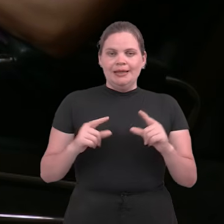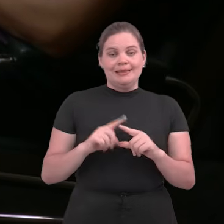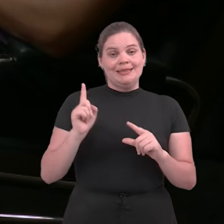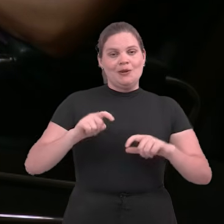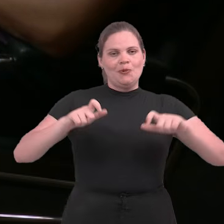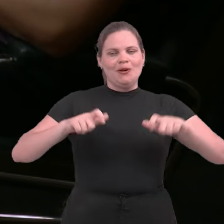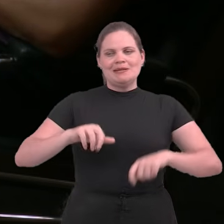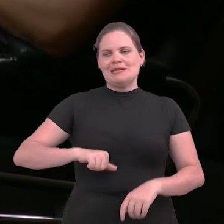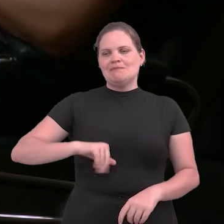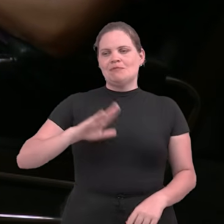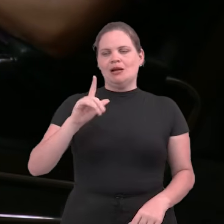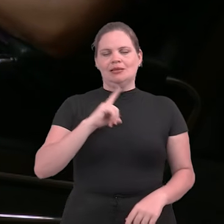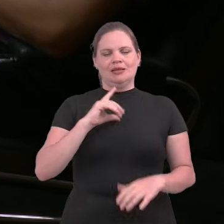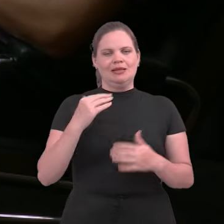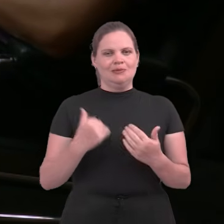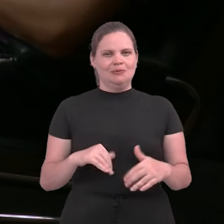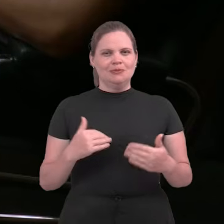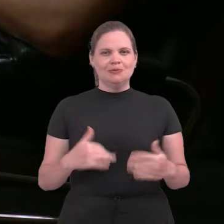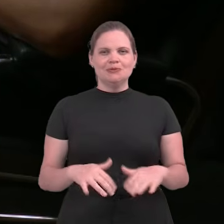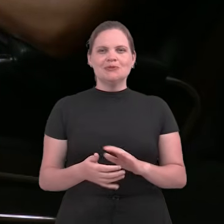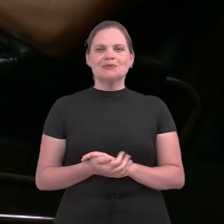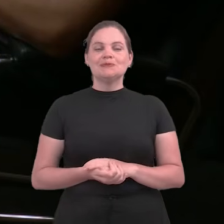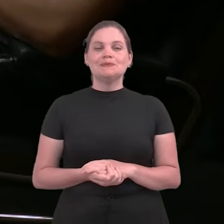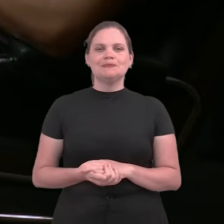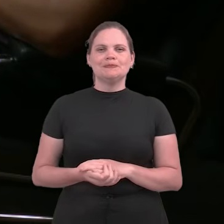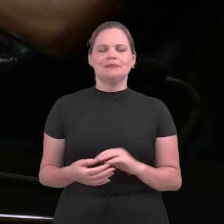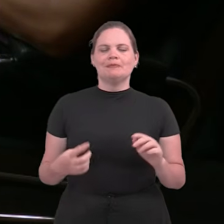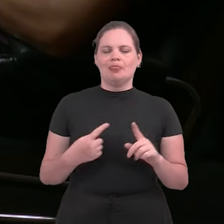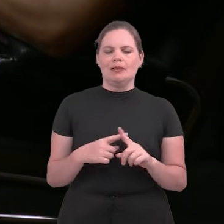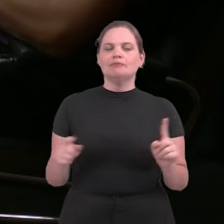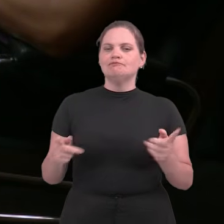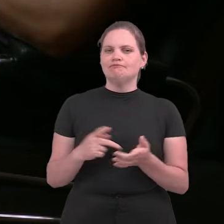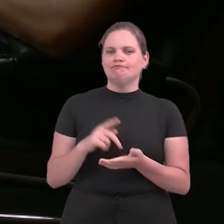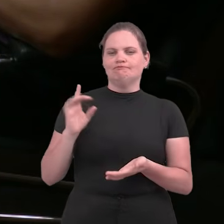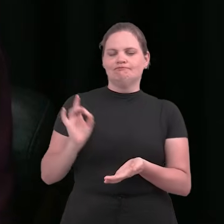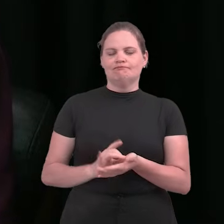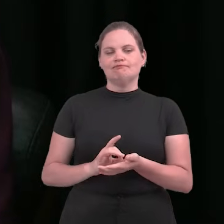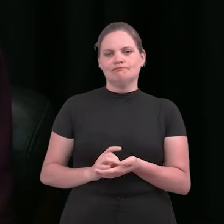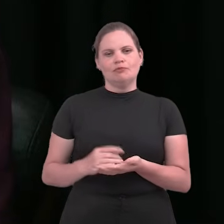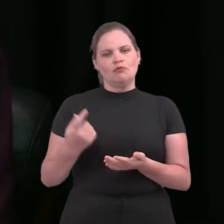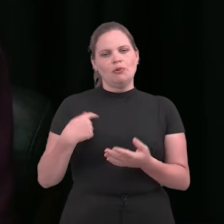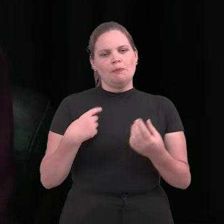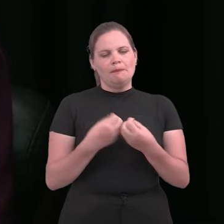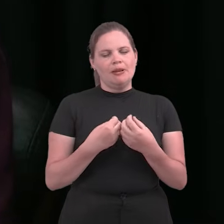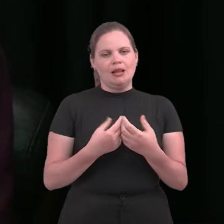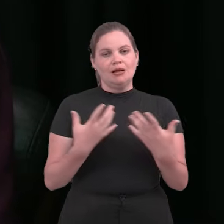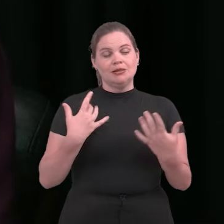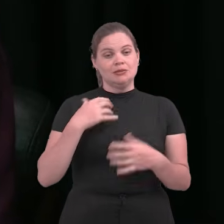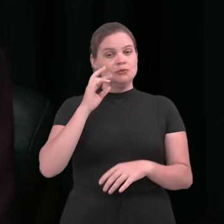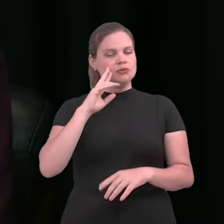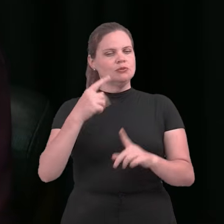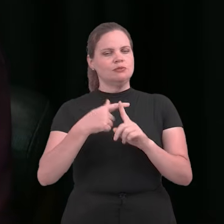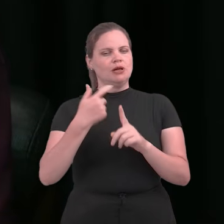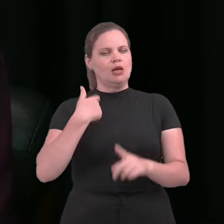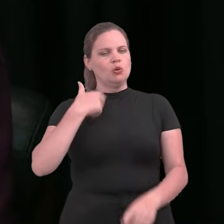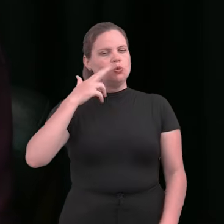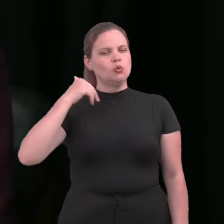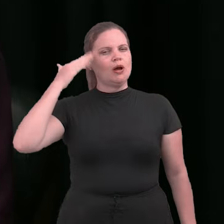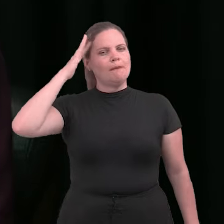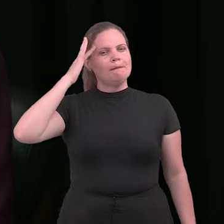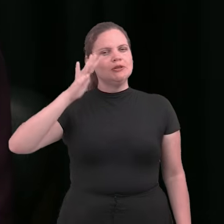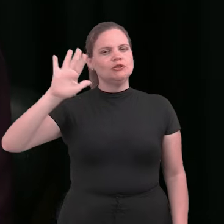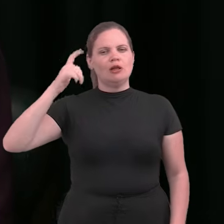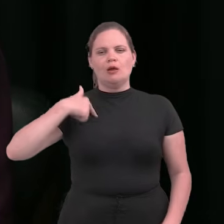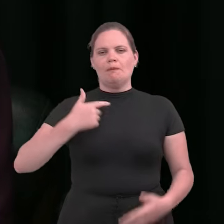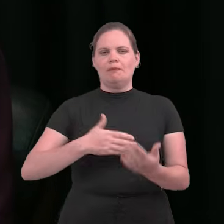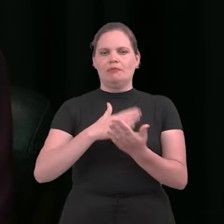dos concursos. É verdade. Não tem como escapar disso, né? Mas realmente foi um milagre do Senhor, porque eu não imaginaria passar